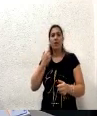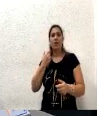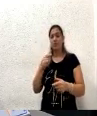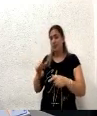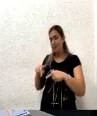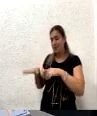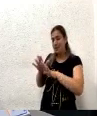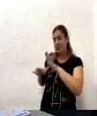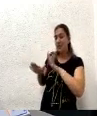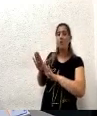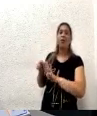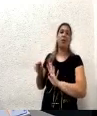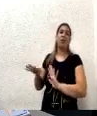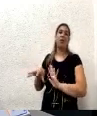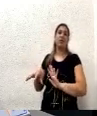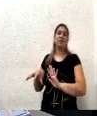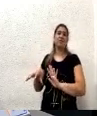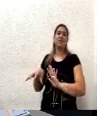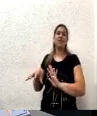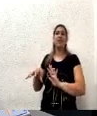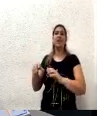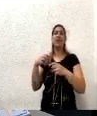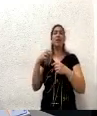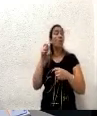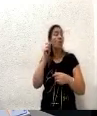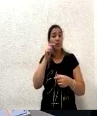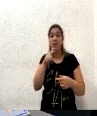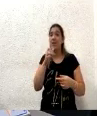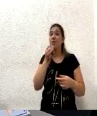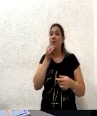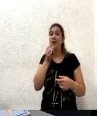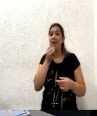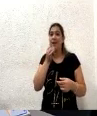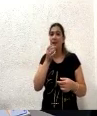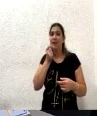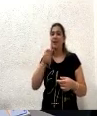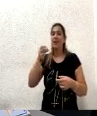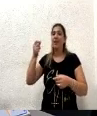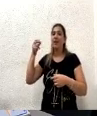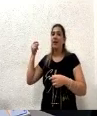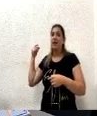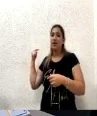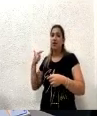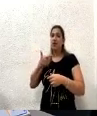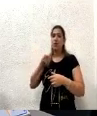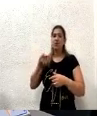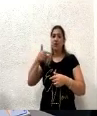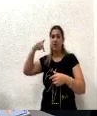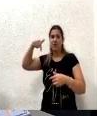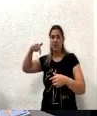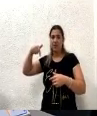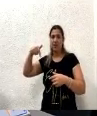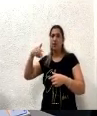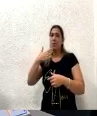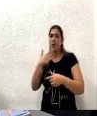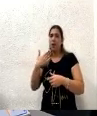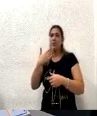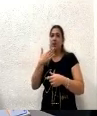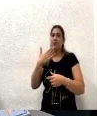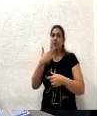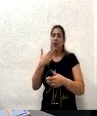resolver ainda. Isso eu falo que não conseguimos, é algo desde 2017.